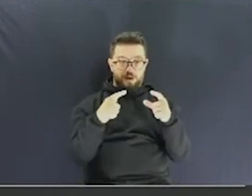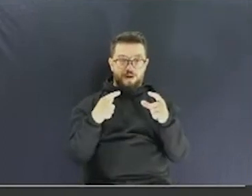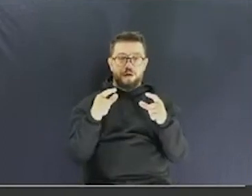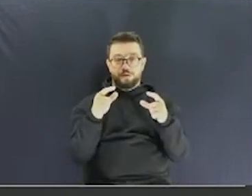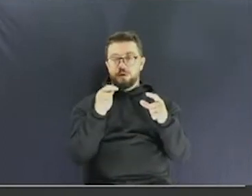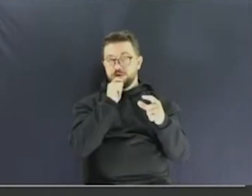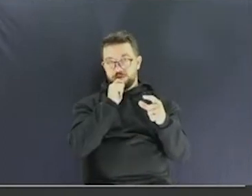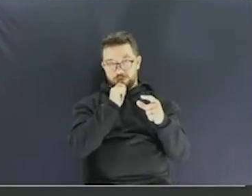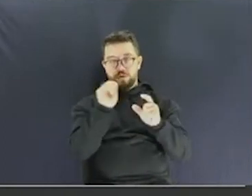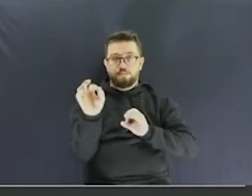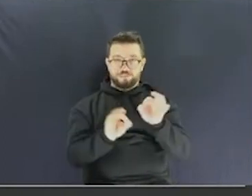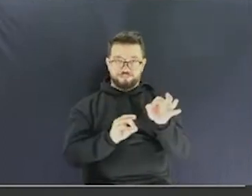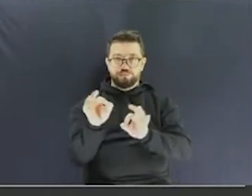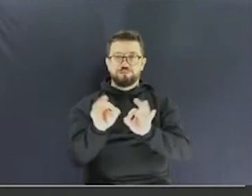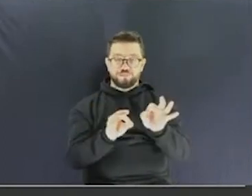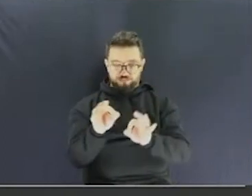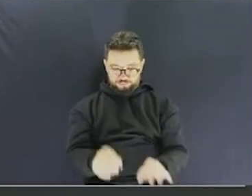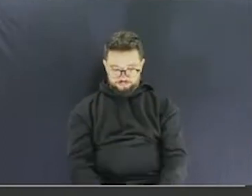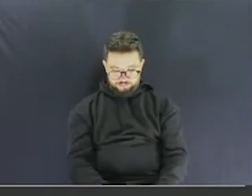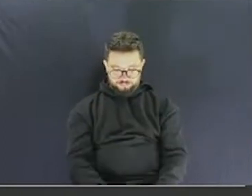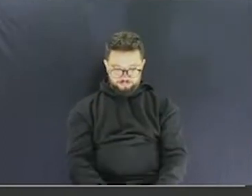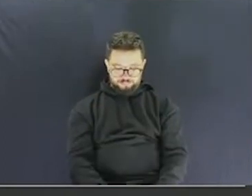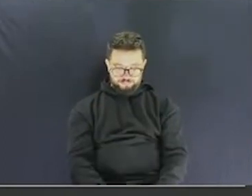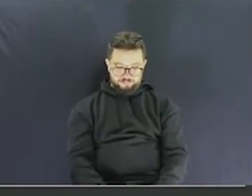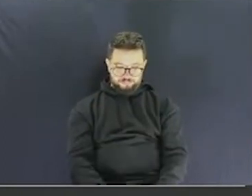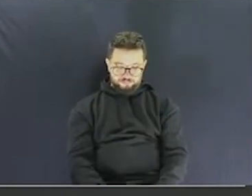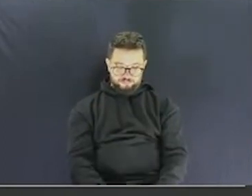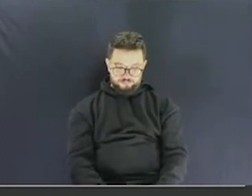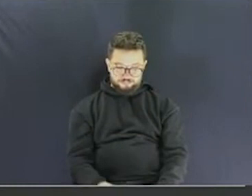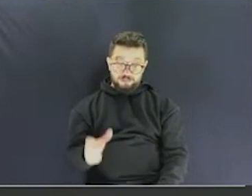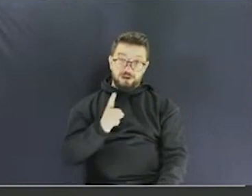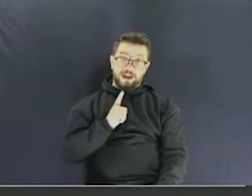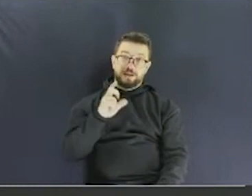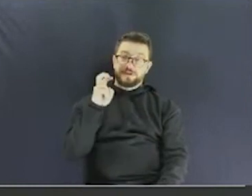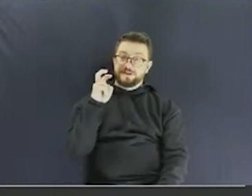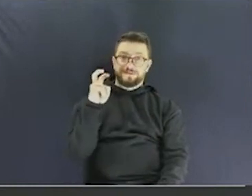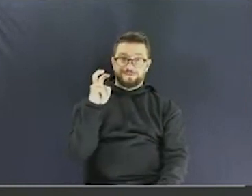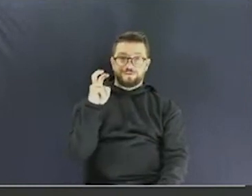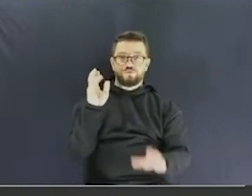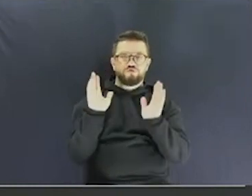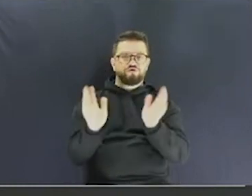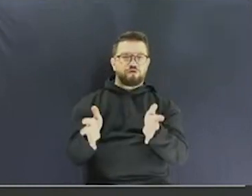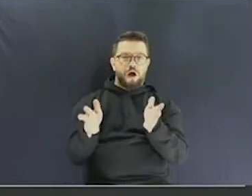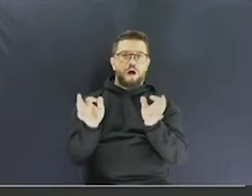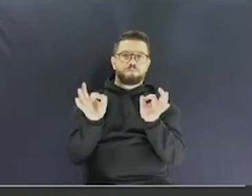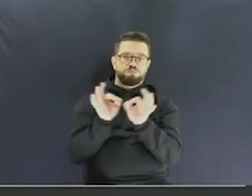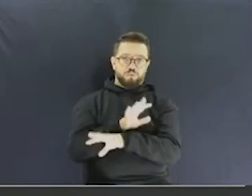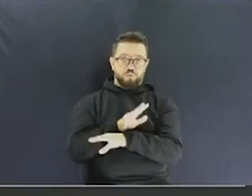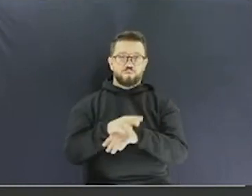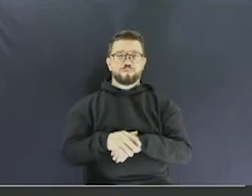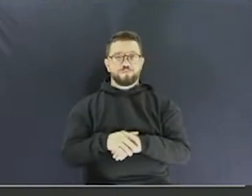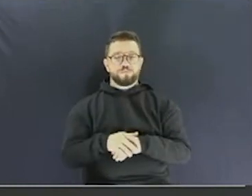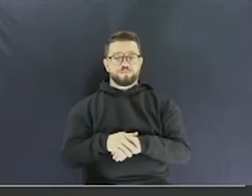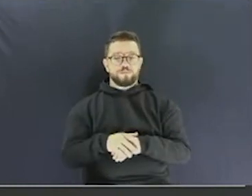fala do foco da excelência, a gente tem 5 produtos relacionados, entre eles o incremento das feiras de arte e artesanato, que traz ali